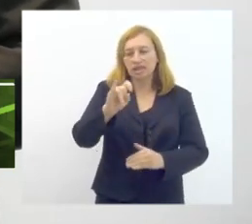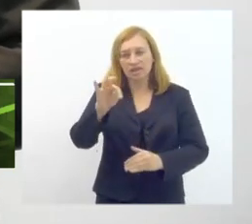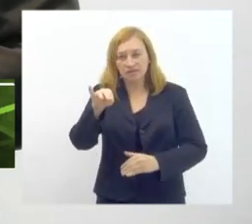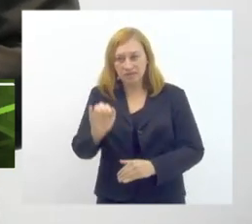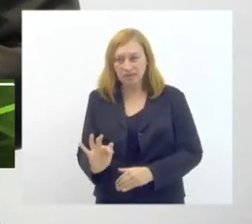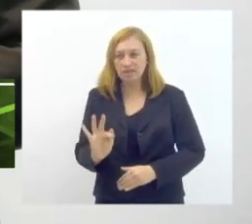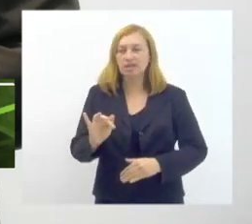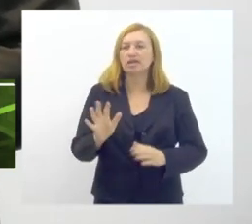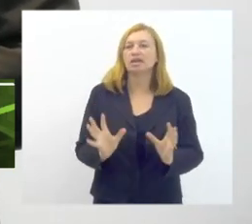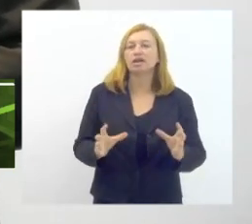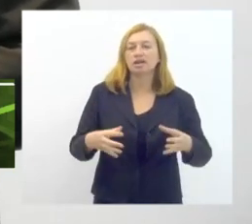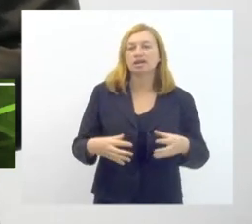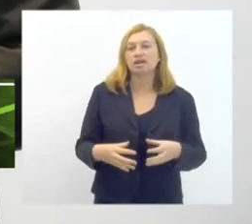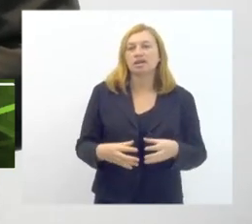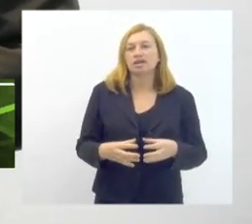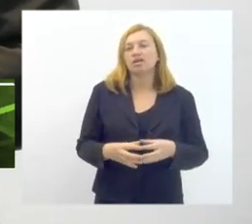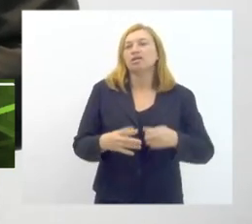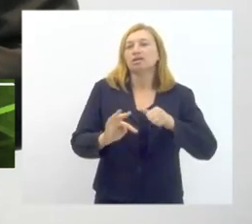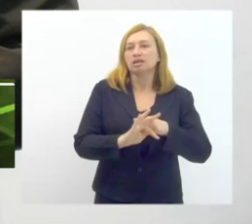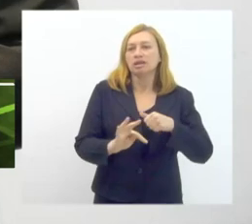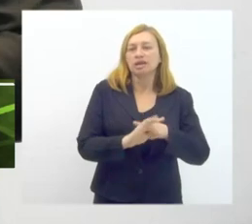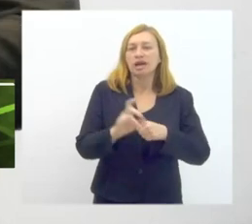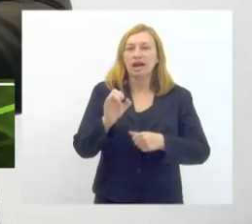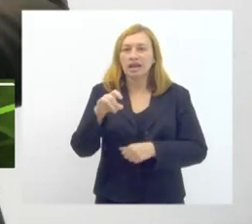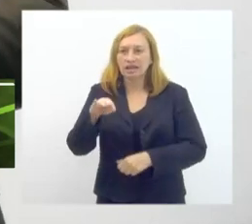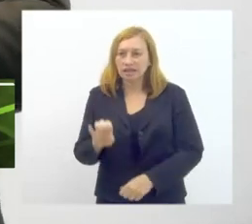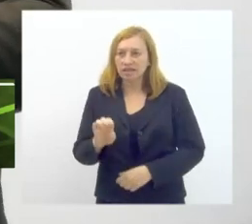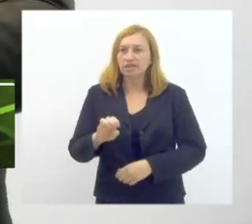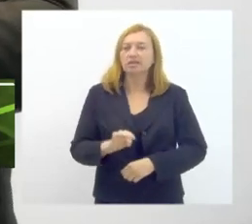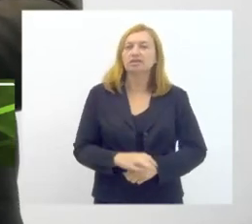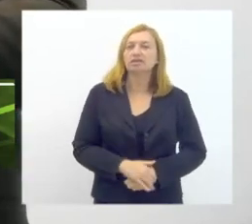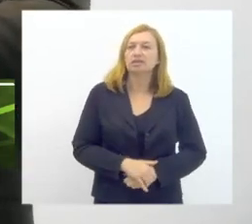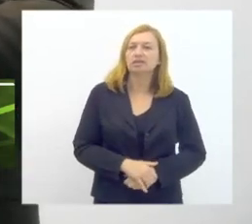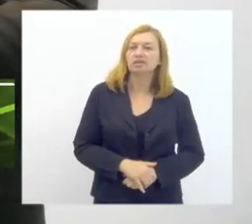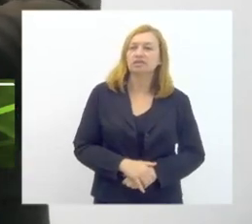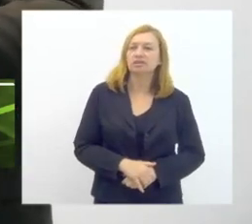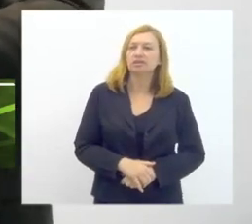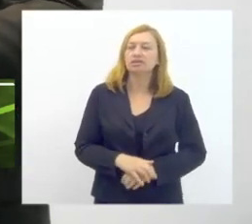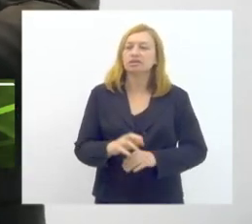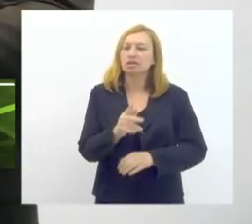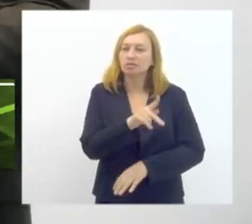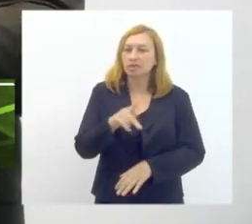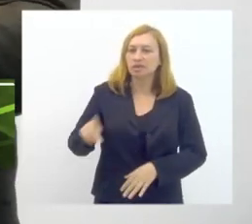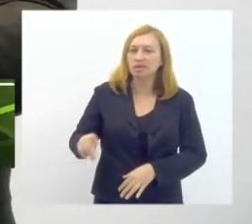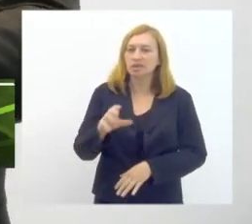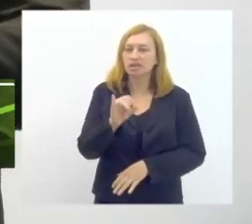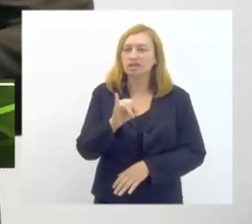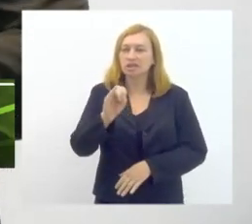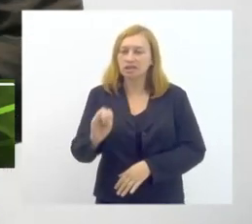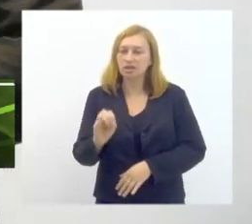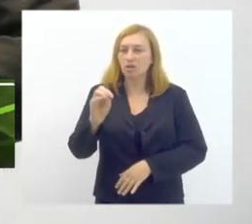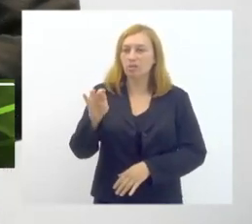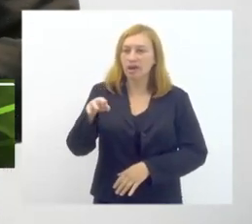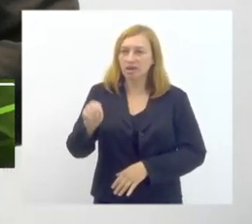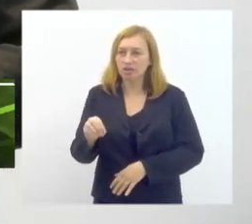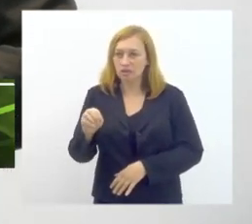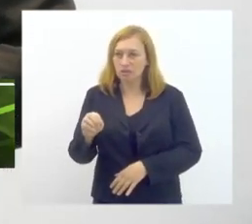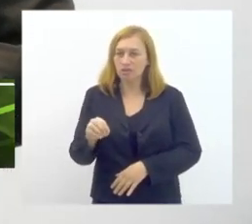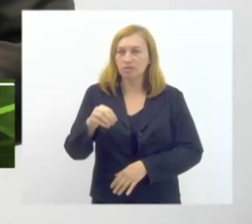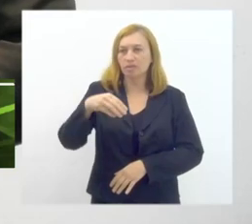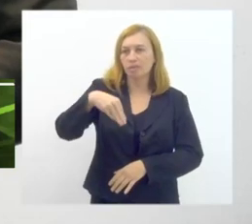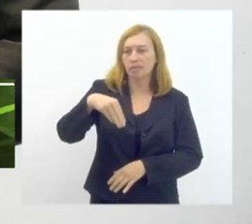A Câmara Técnica de Turismo, a senhora Aline Fidalgo Dalmas Tavares, que é presidente da Sincomércio de Conceição de